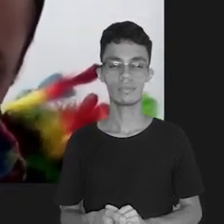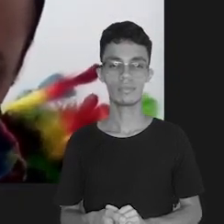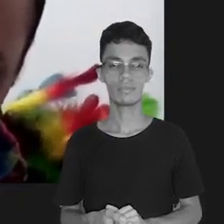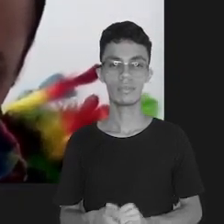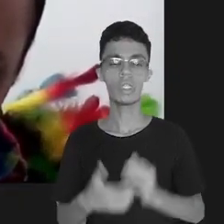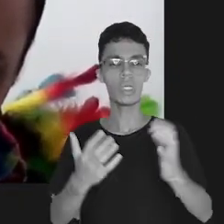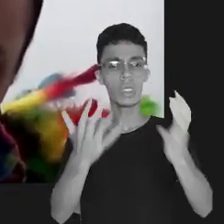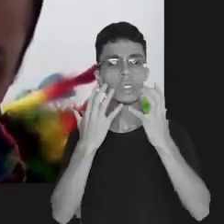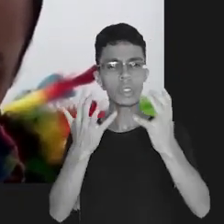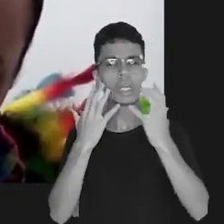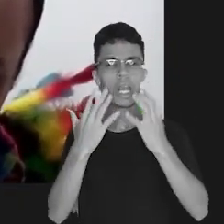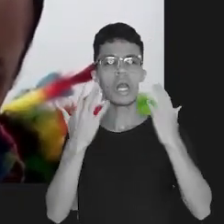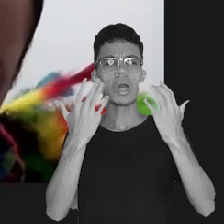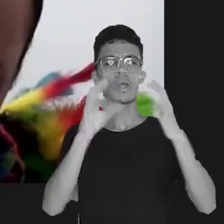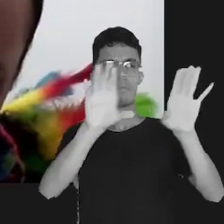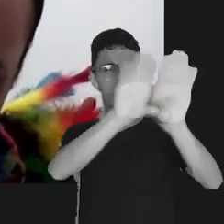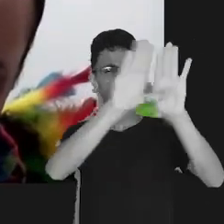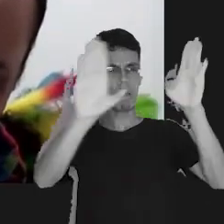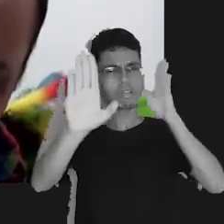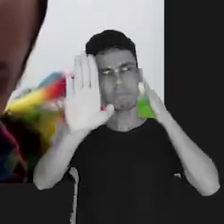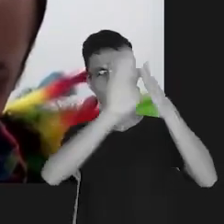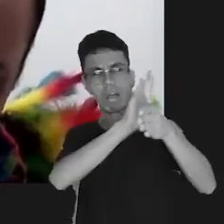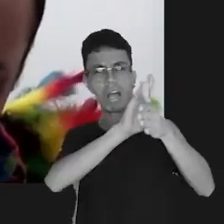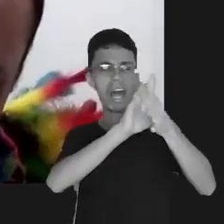Eu quero entrar! Eu quero entrar!